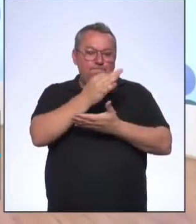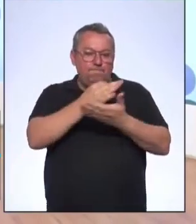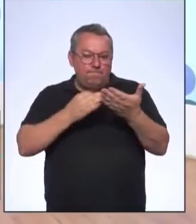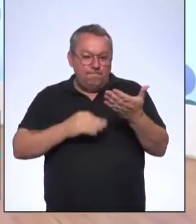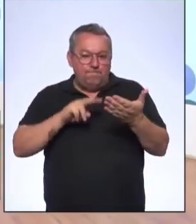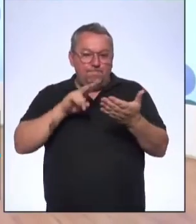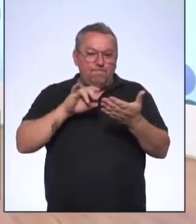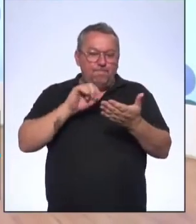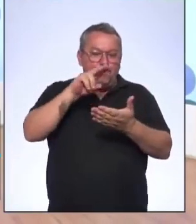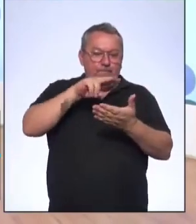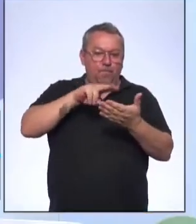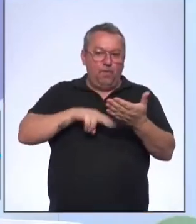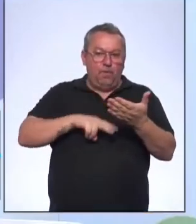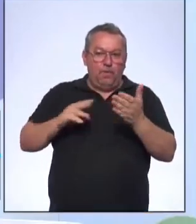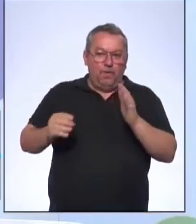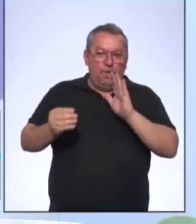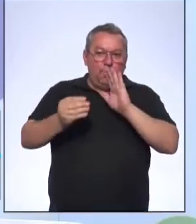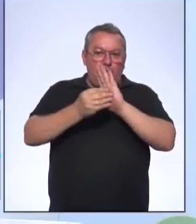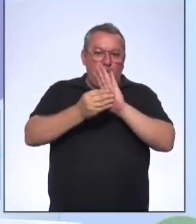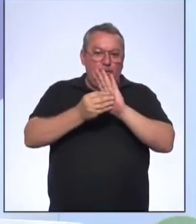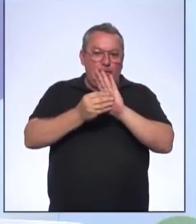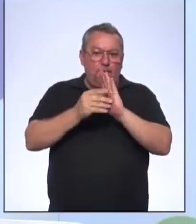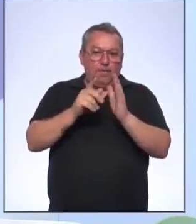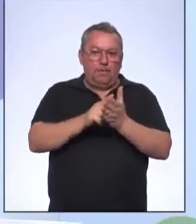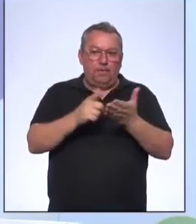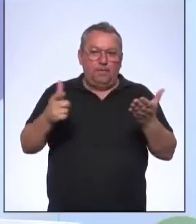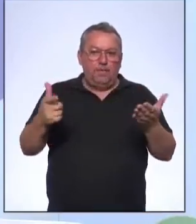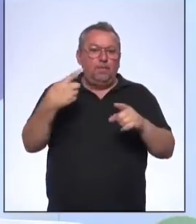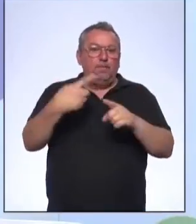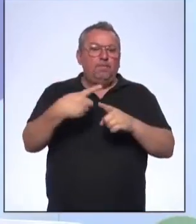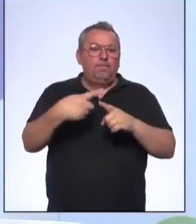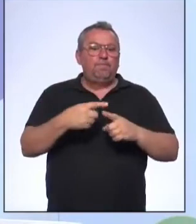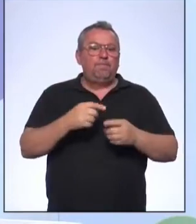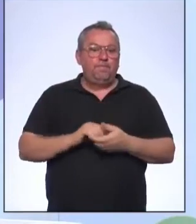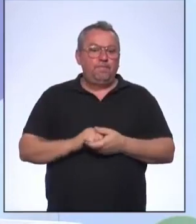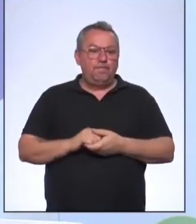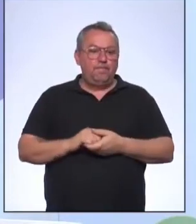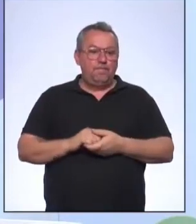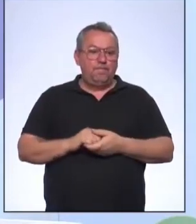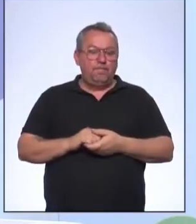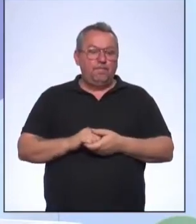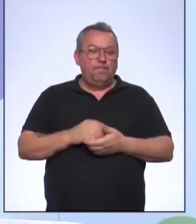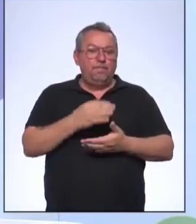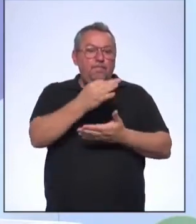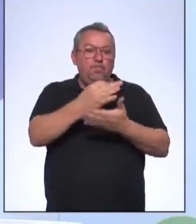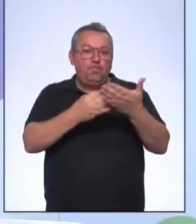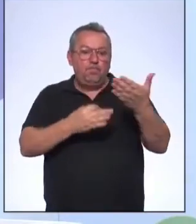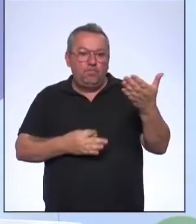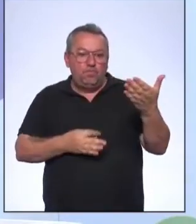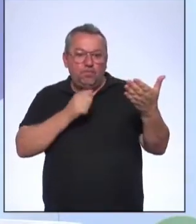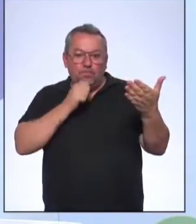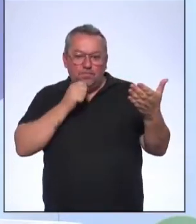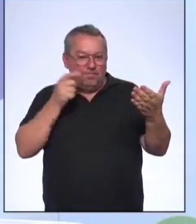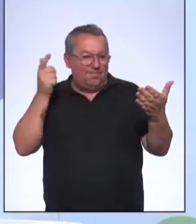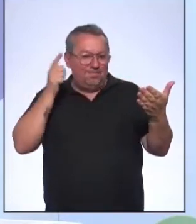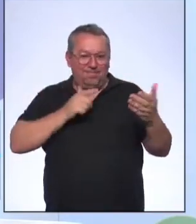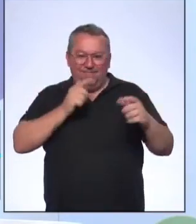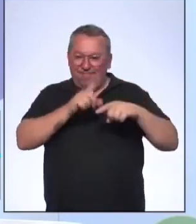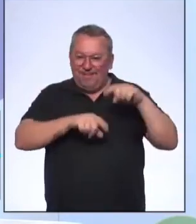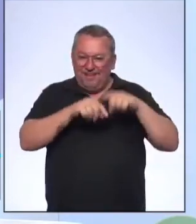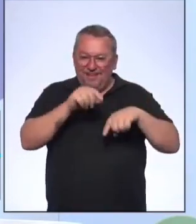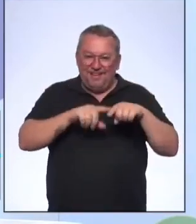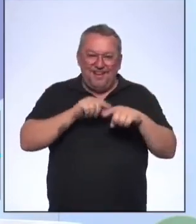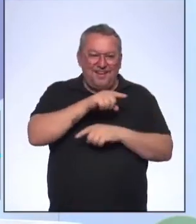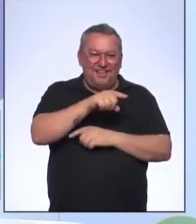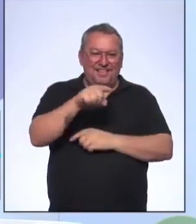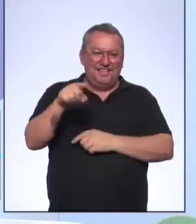ler, a gente até colocou o texto aí na página, por quê? Esse texto vocês não receberam ainda no caderno, no material de vocês,